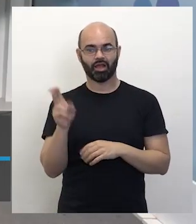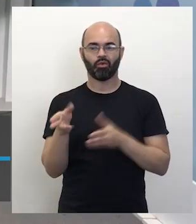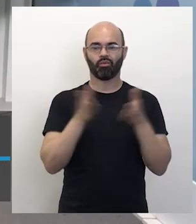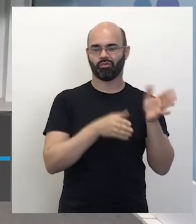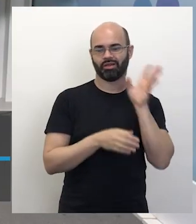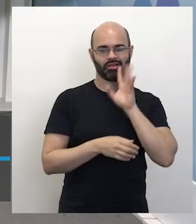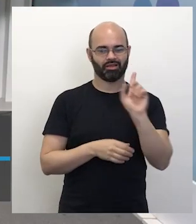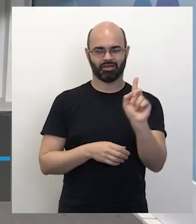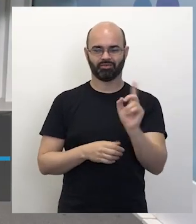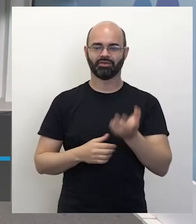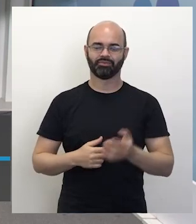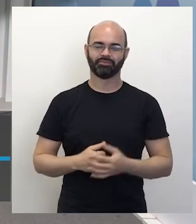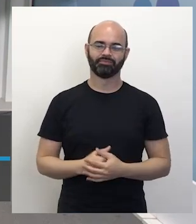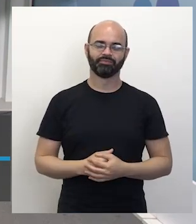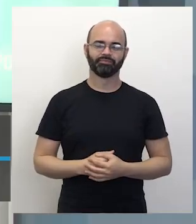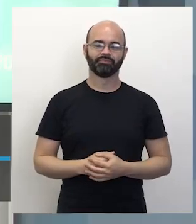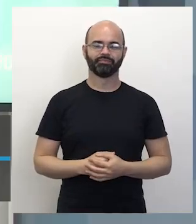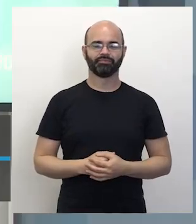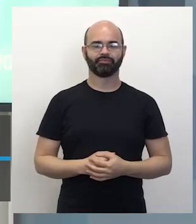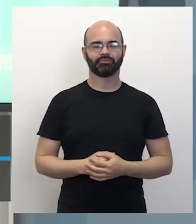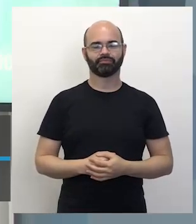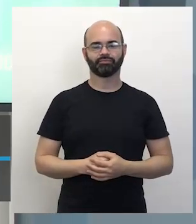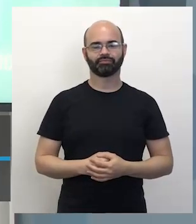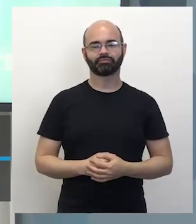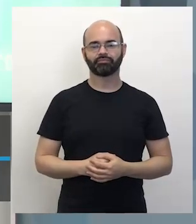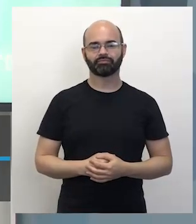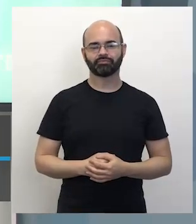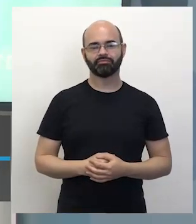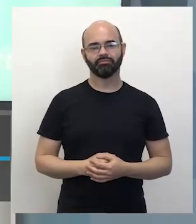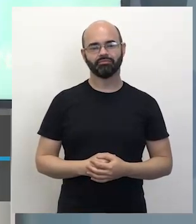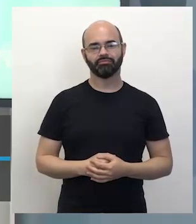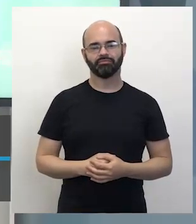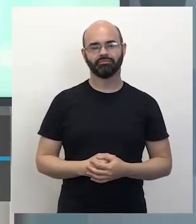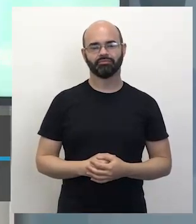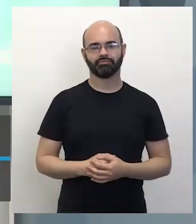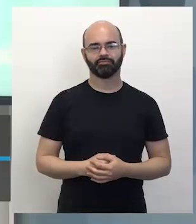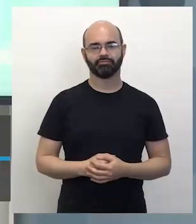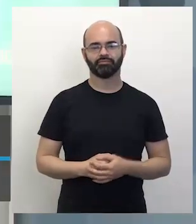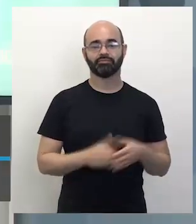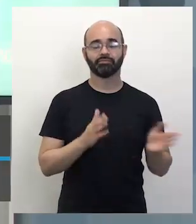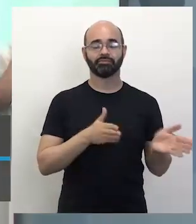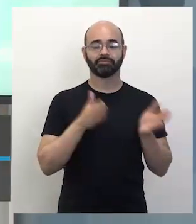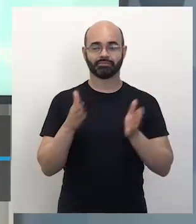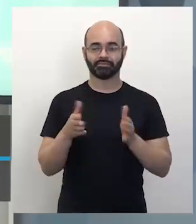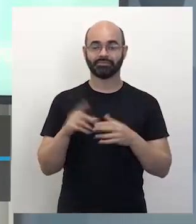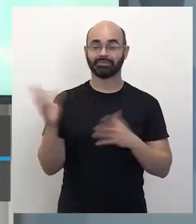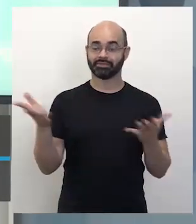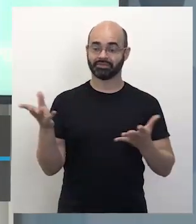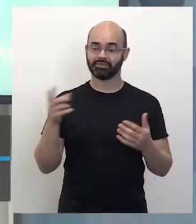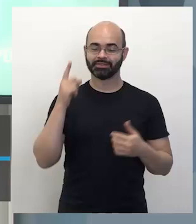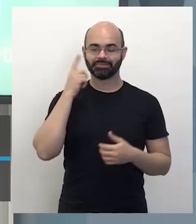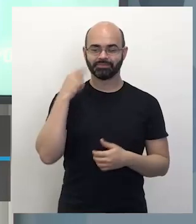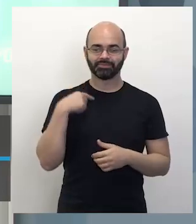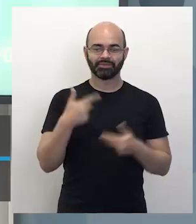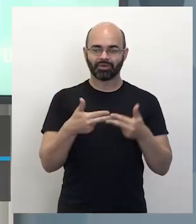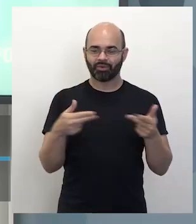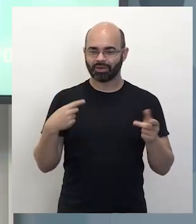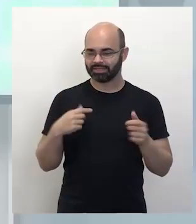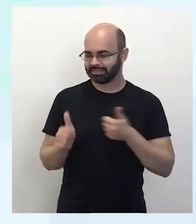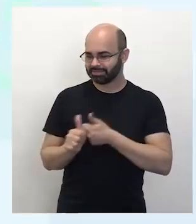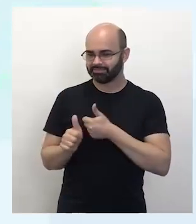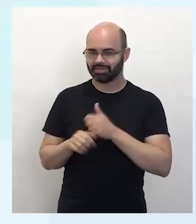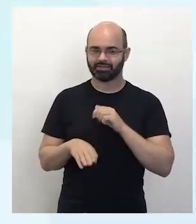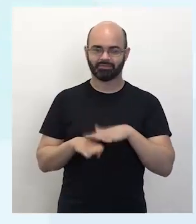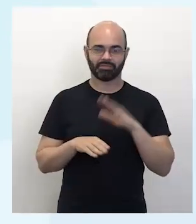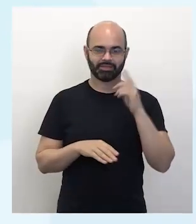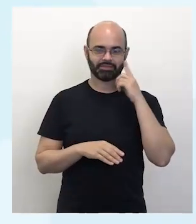Ok, gente. E aí, agora, essa aqui é interessante para a gente pensar em coisas mais cotidianas, em coisas mais próximas. Um